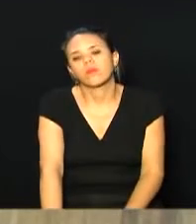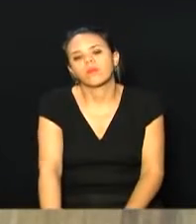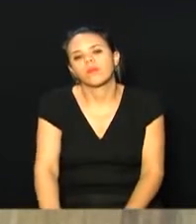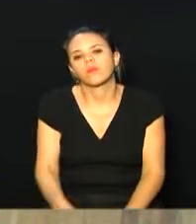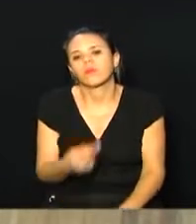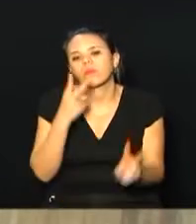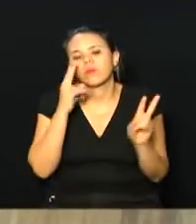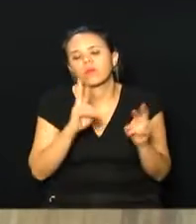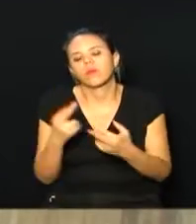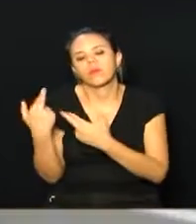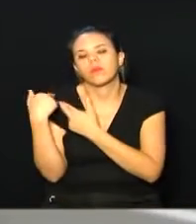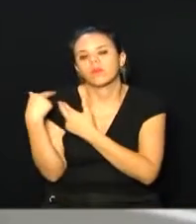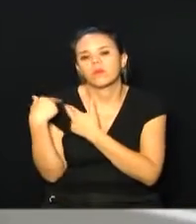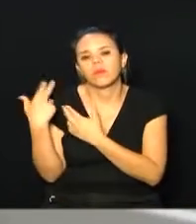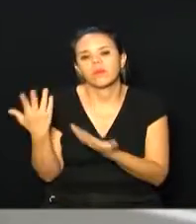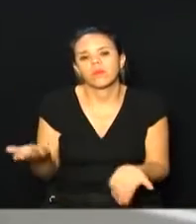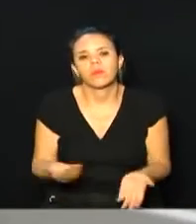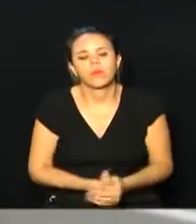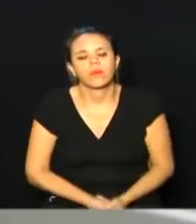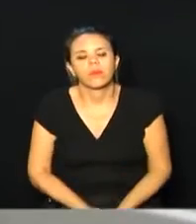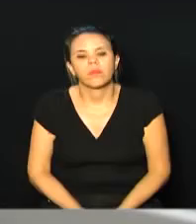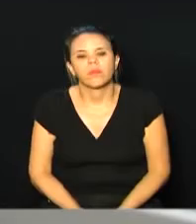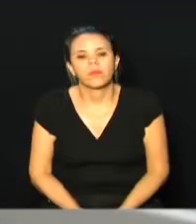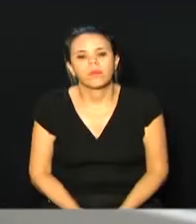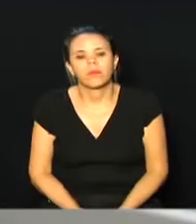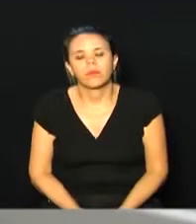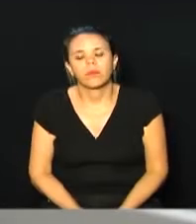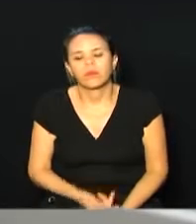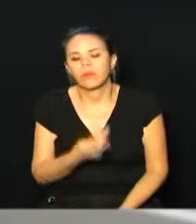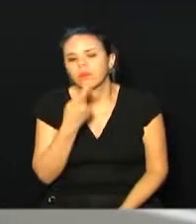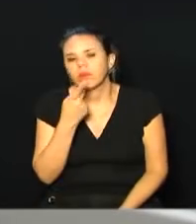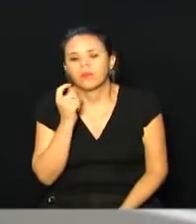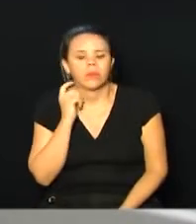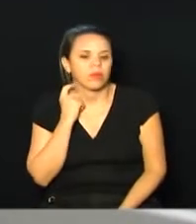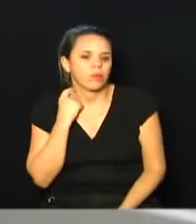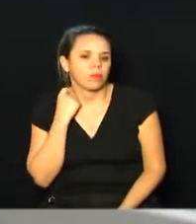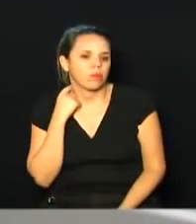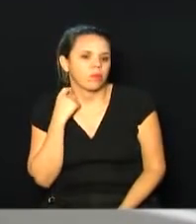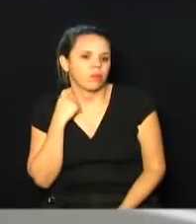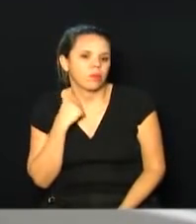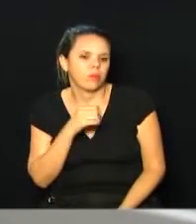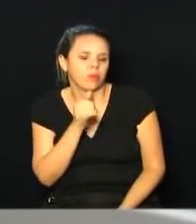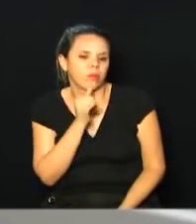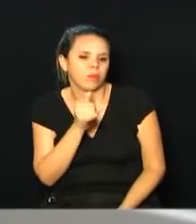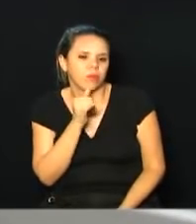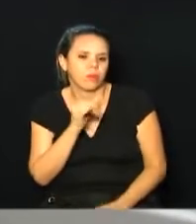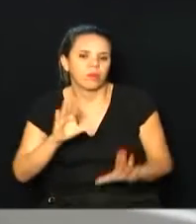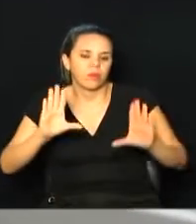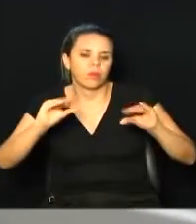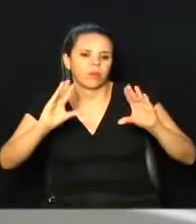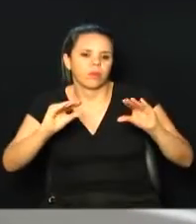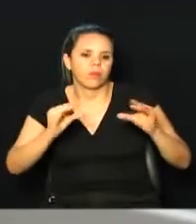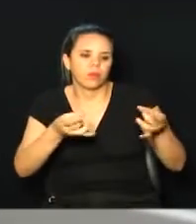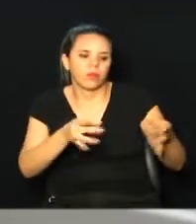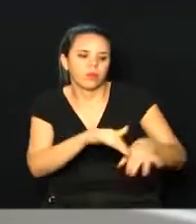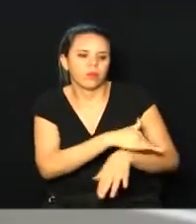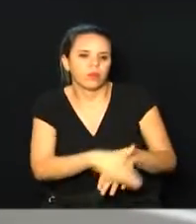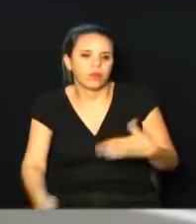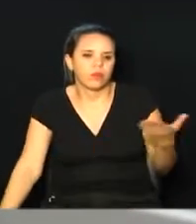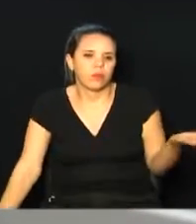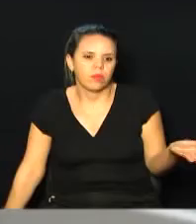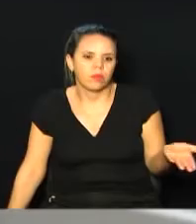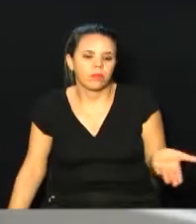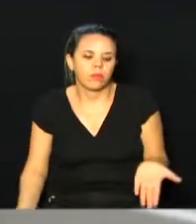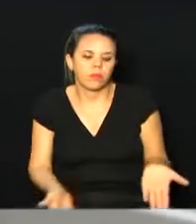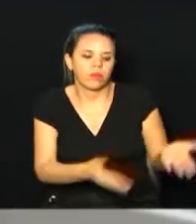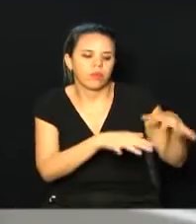da responsabilidade mesmo. Nós mencionamos aí, por exemplo, um colchão que acaba sendo arrastado